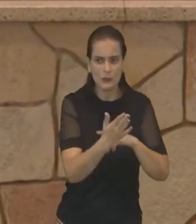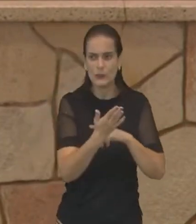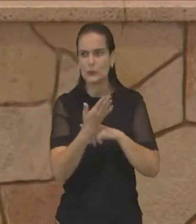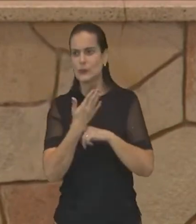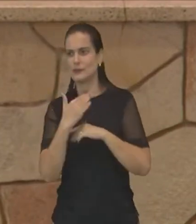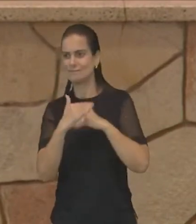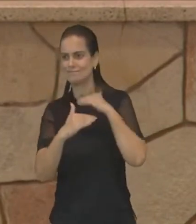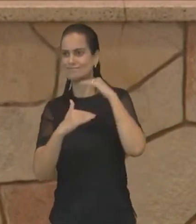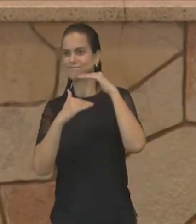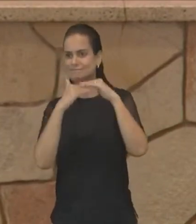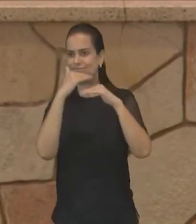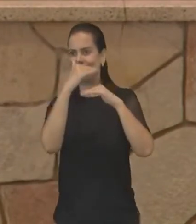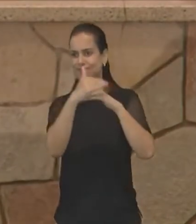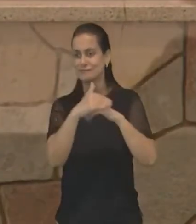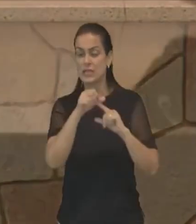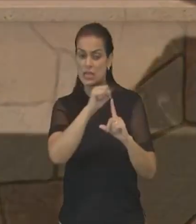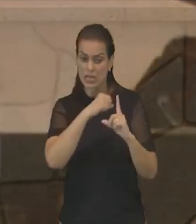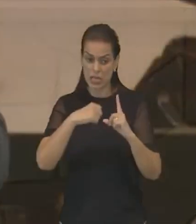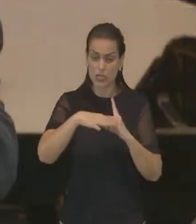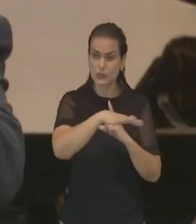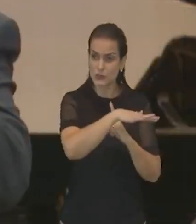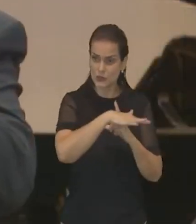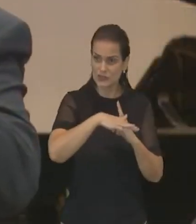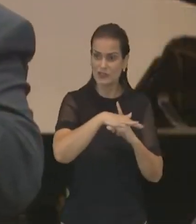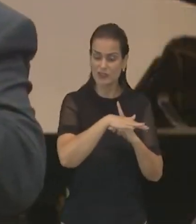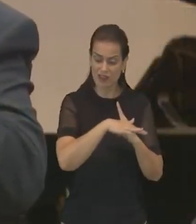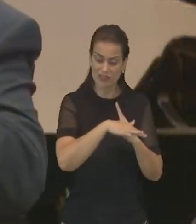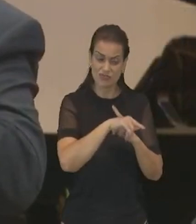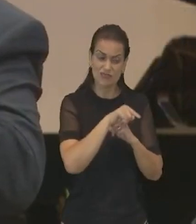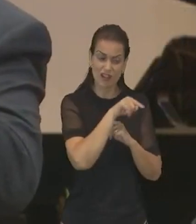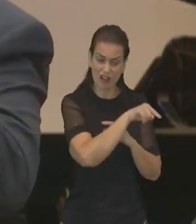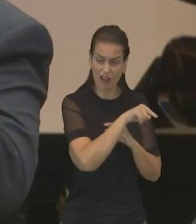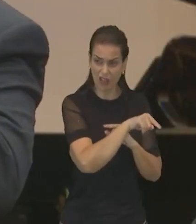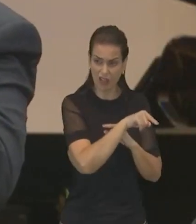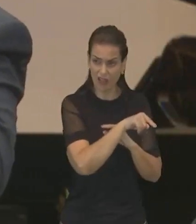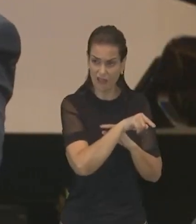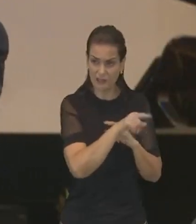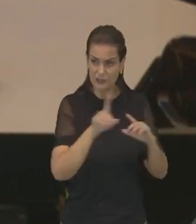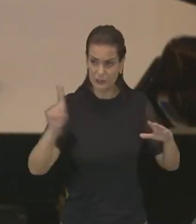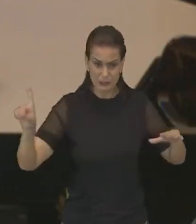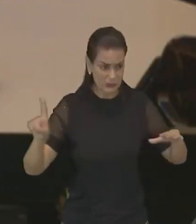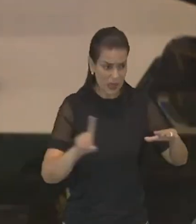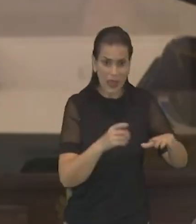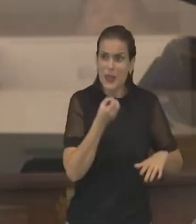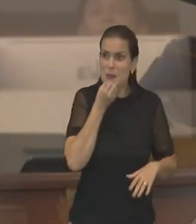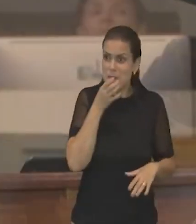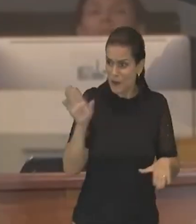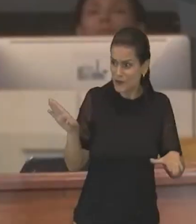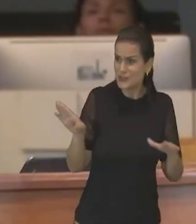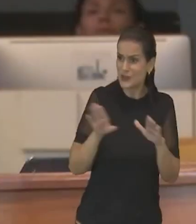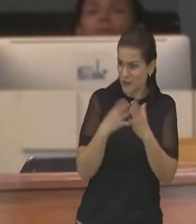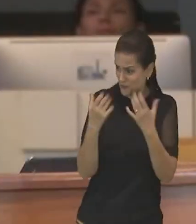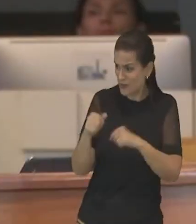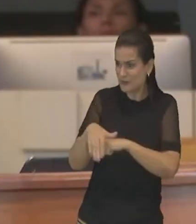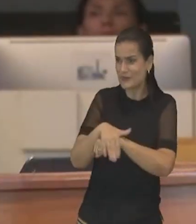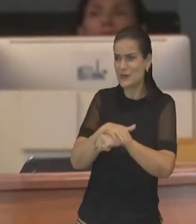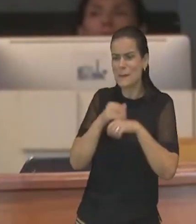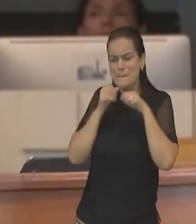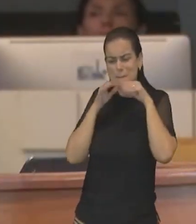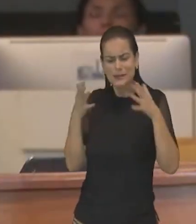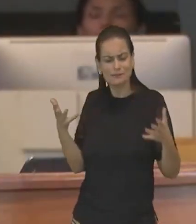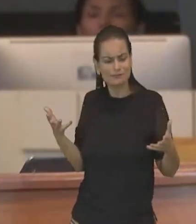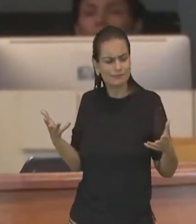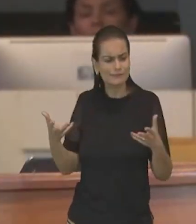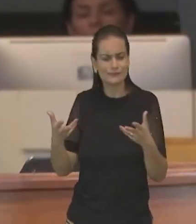onde nós estamos, as pessoas têm prazer quando nós chegamos. Que bom que você está aqui, vamos conversar, que bênção,